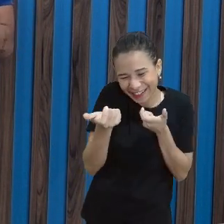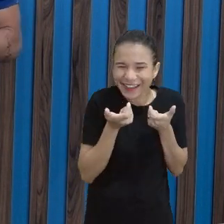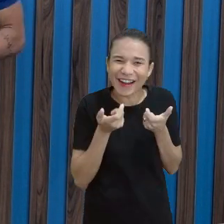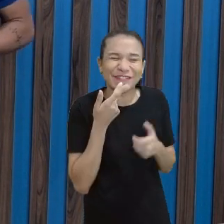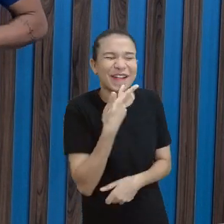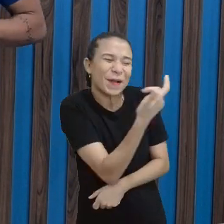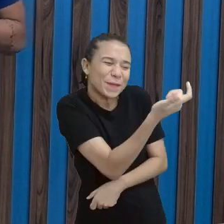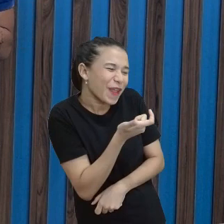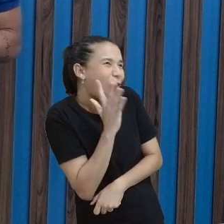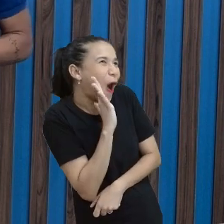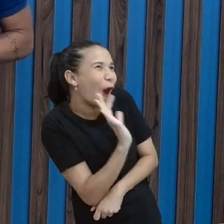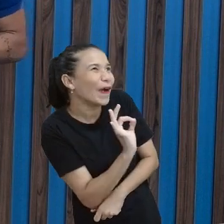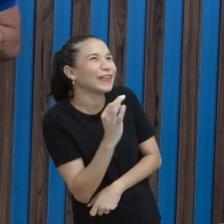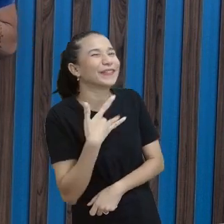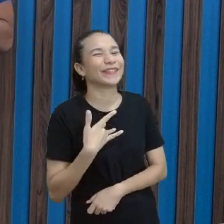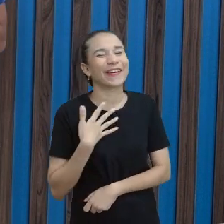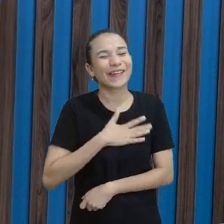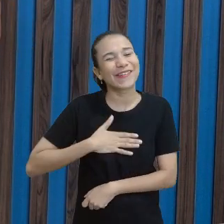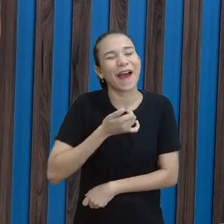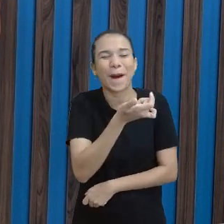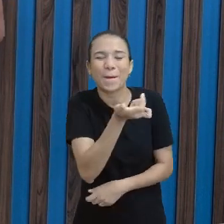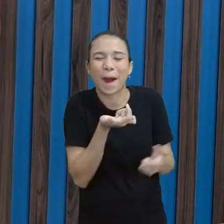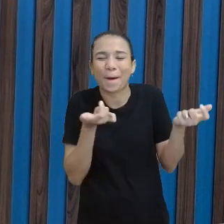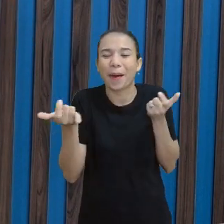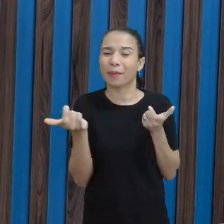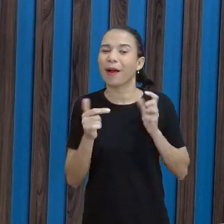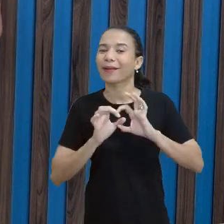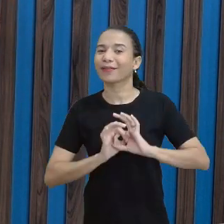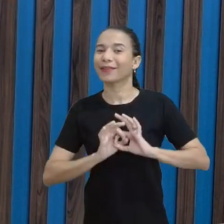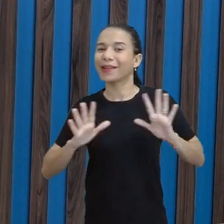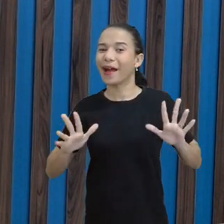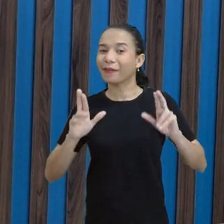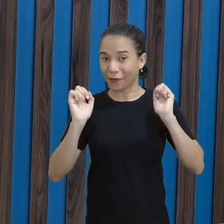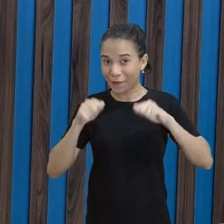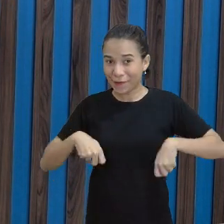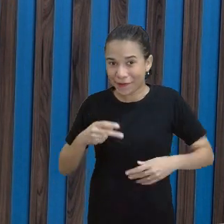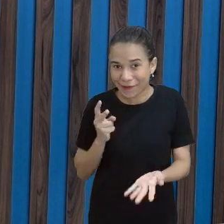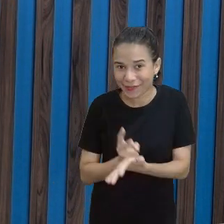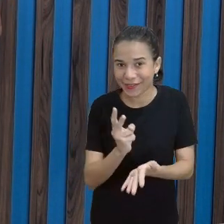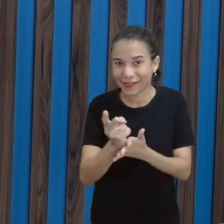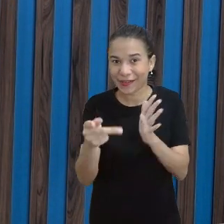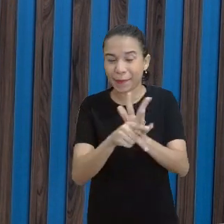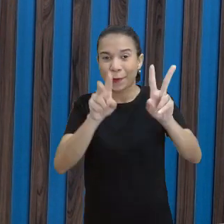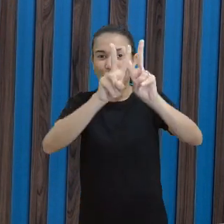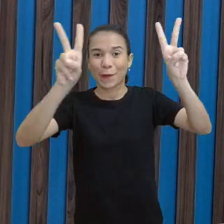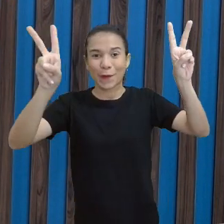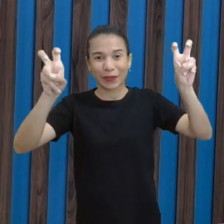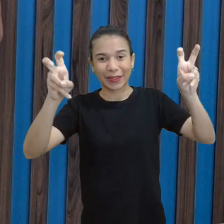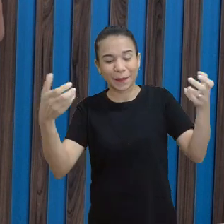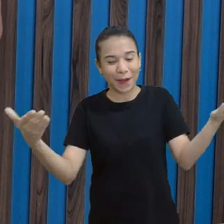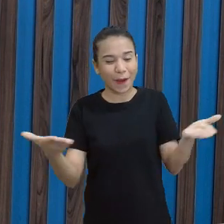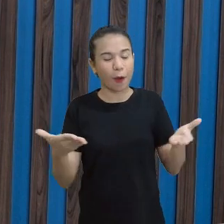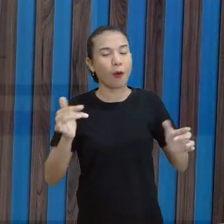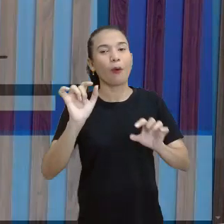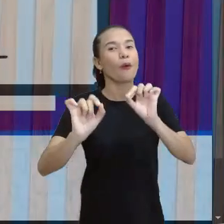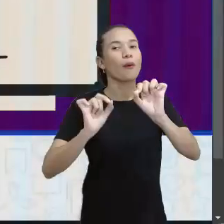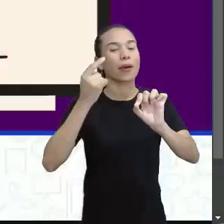foi massa, gostei. Então fiquem à vontade. Mas vamos embora para o nosso tema de hoje, que